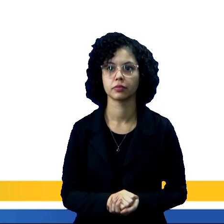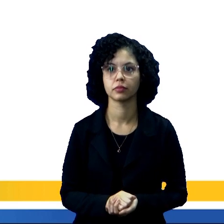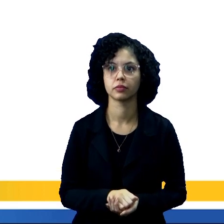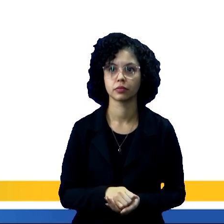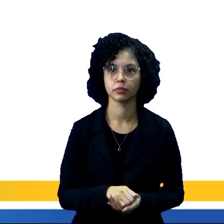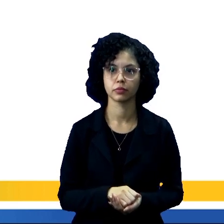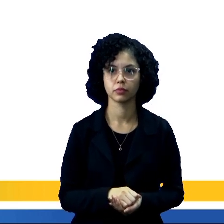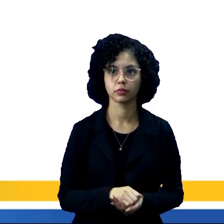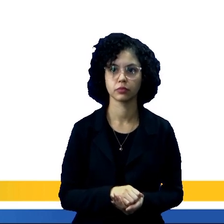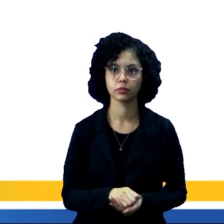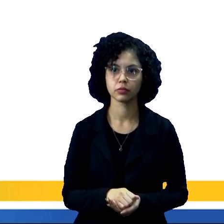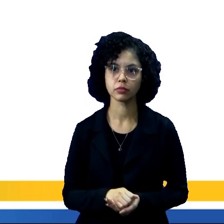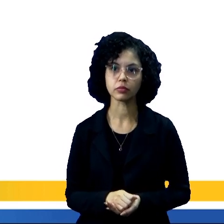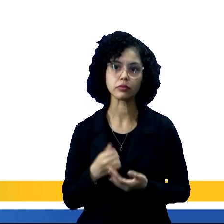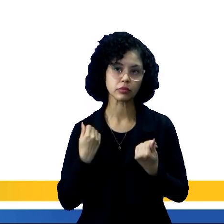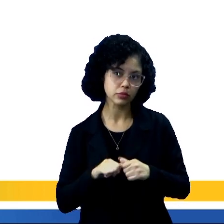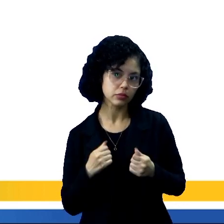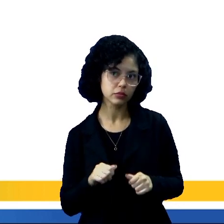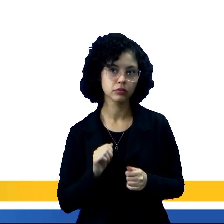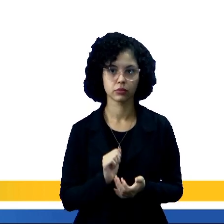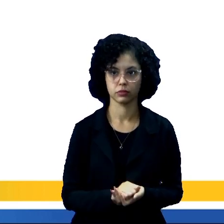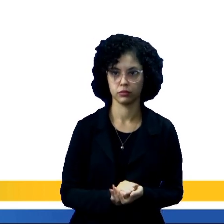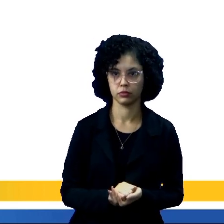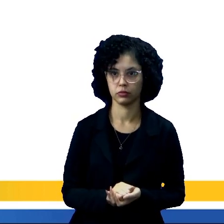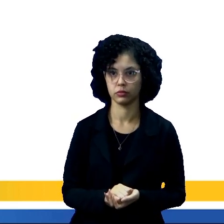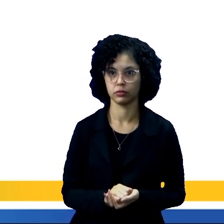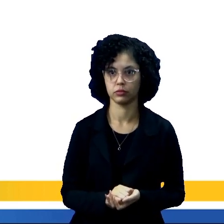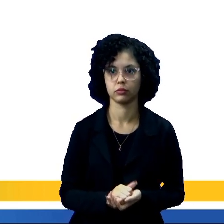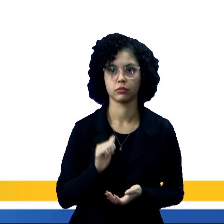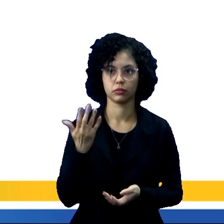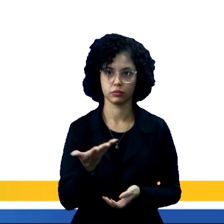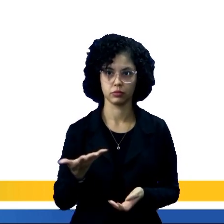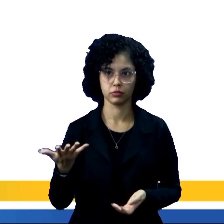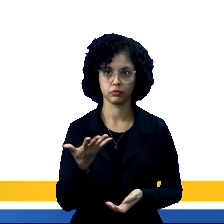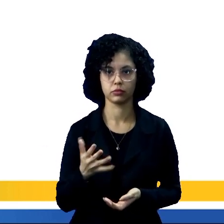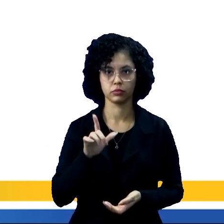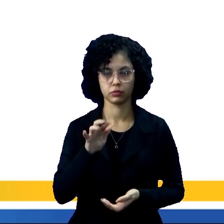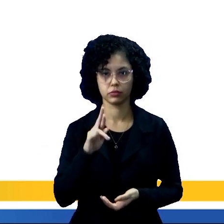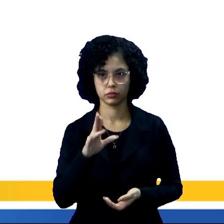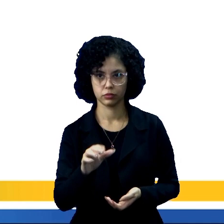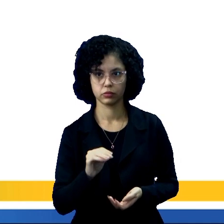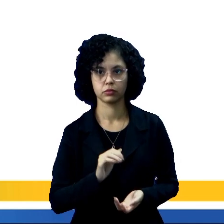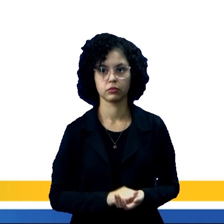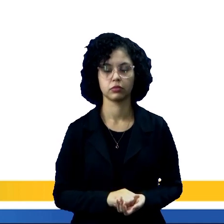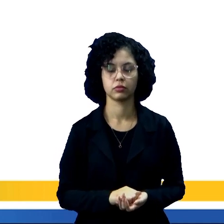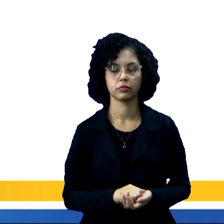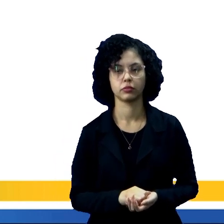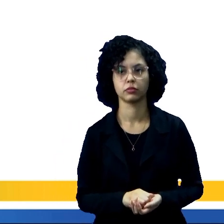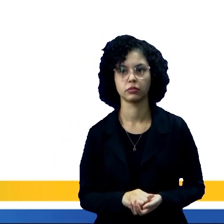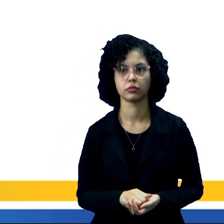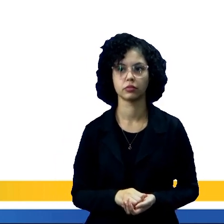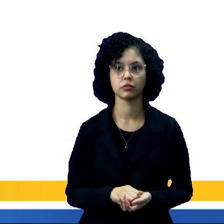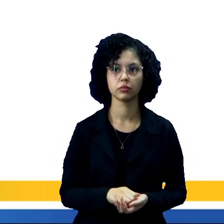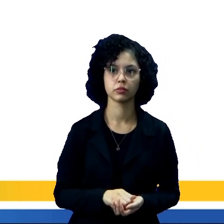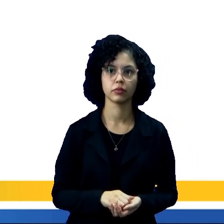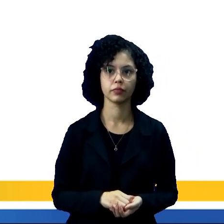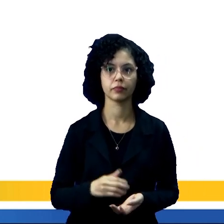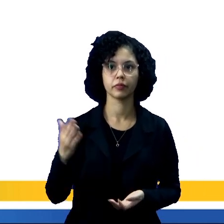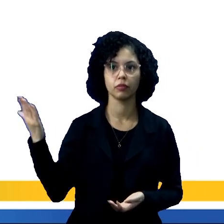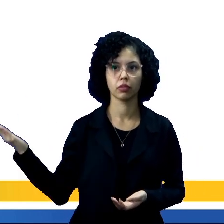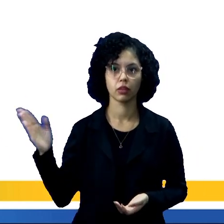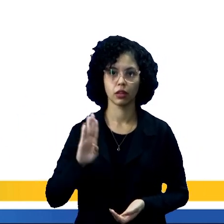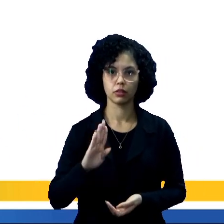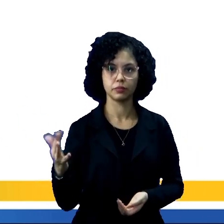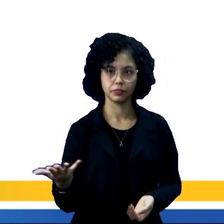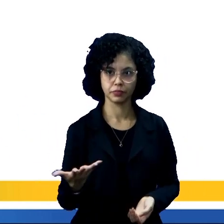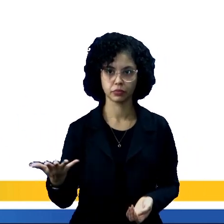Para calcular a área total, precisamos da área da base e da área lateral do cilindro. Então, a área da